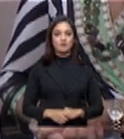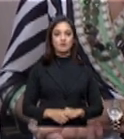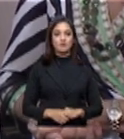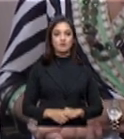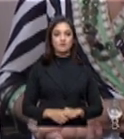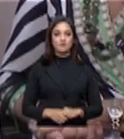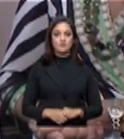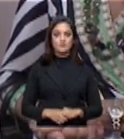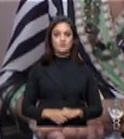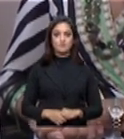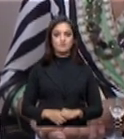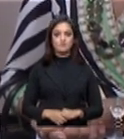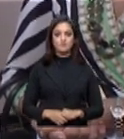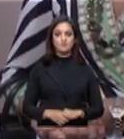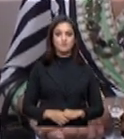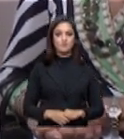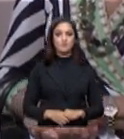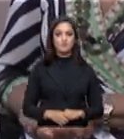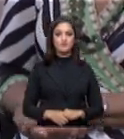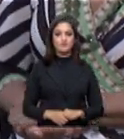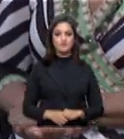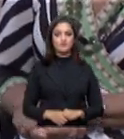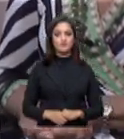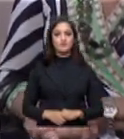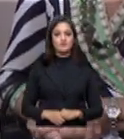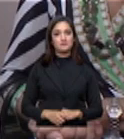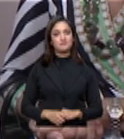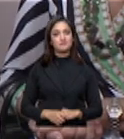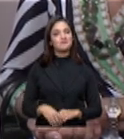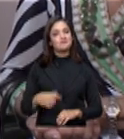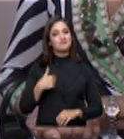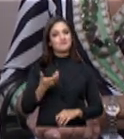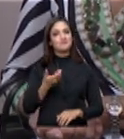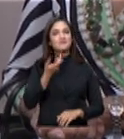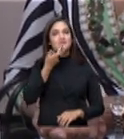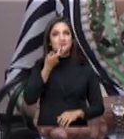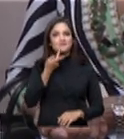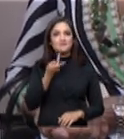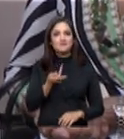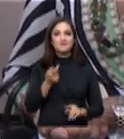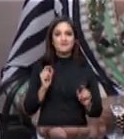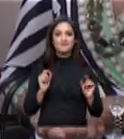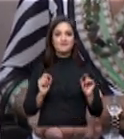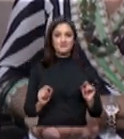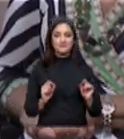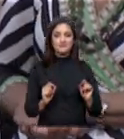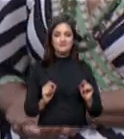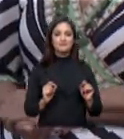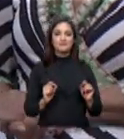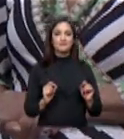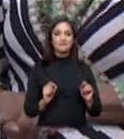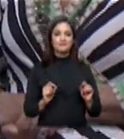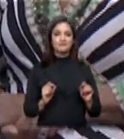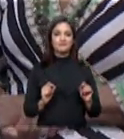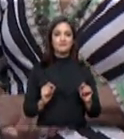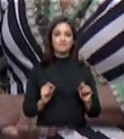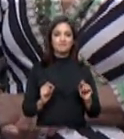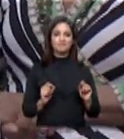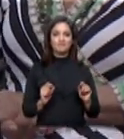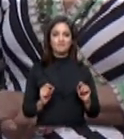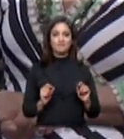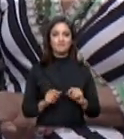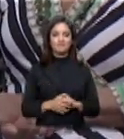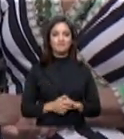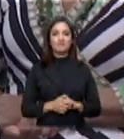eu gostaria de destacar que há determinadas